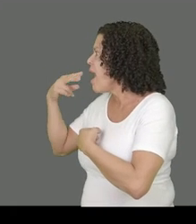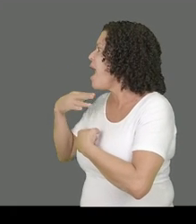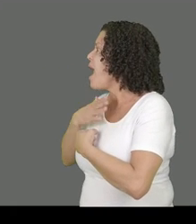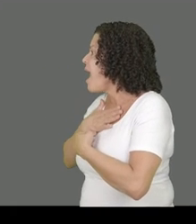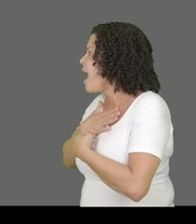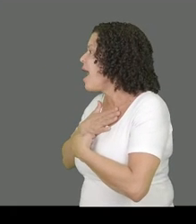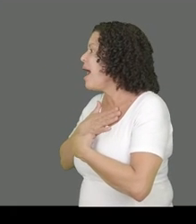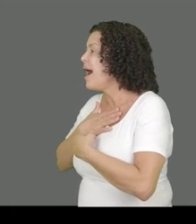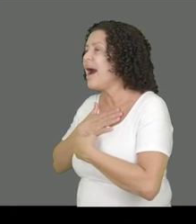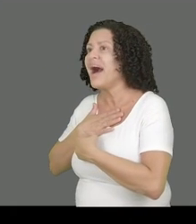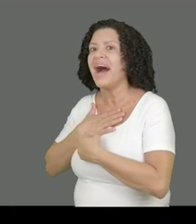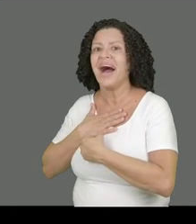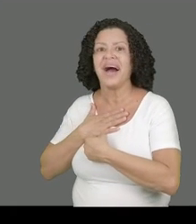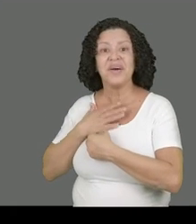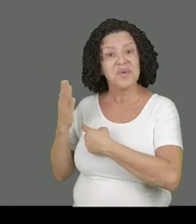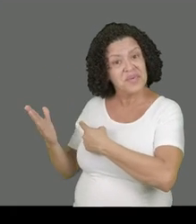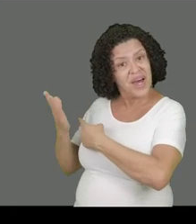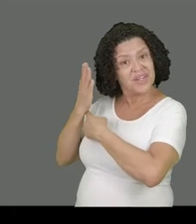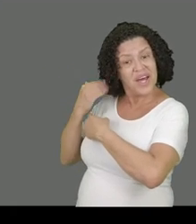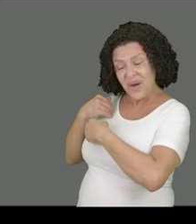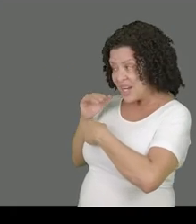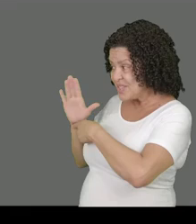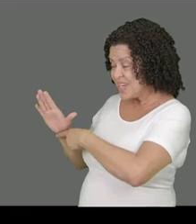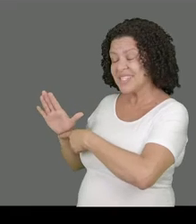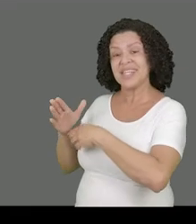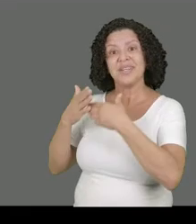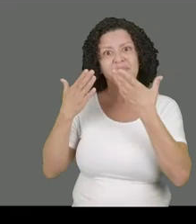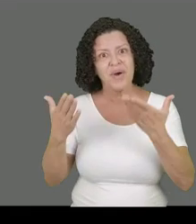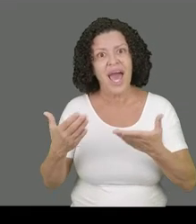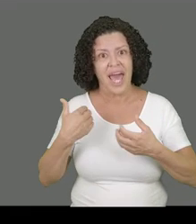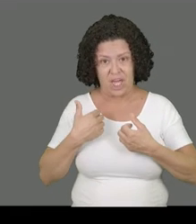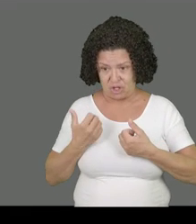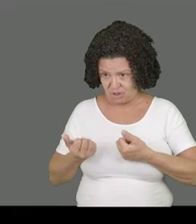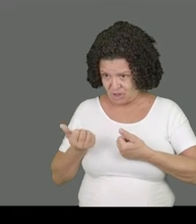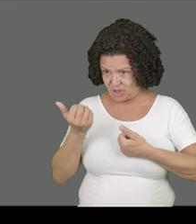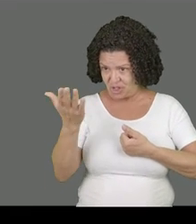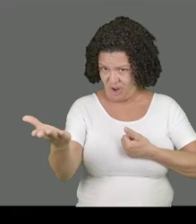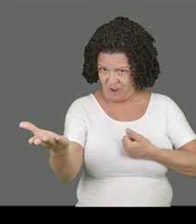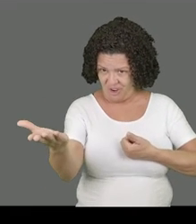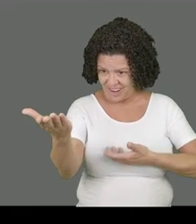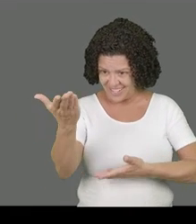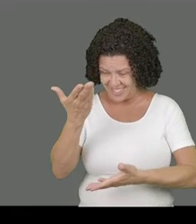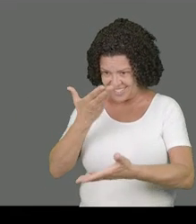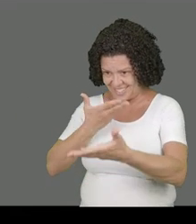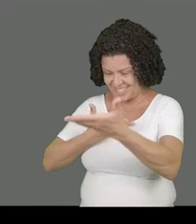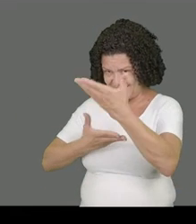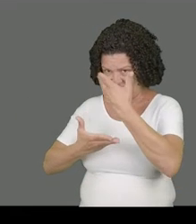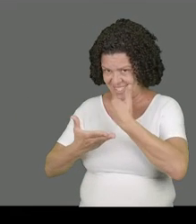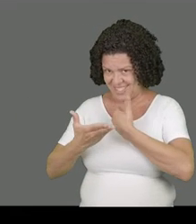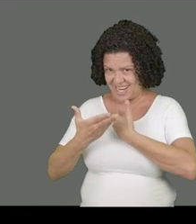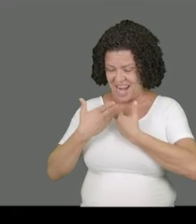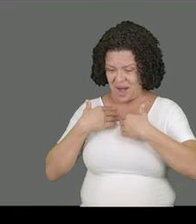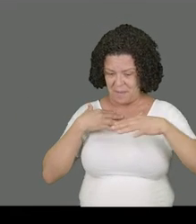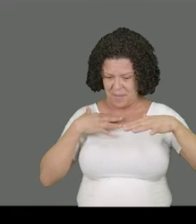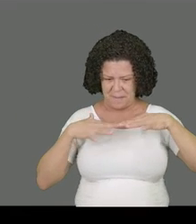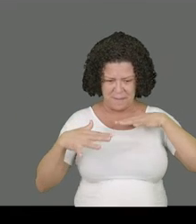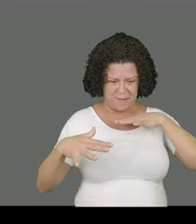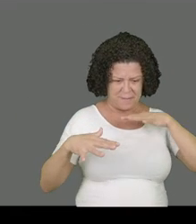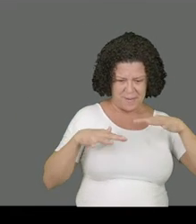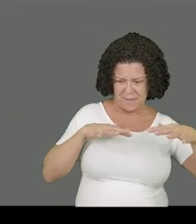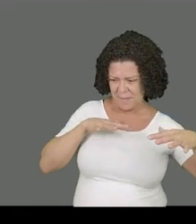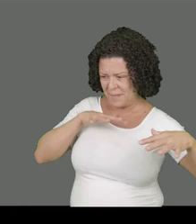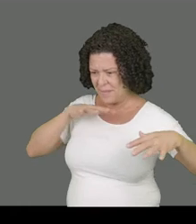e mobilize energias dela em prol de nos ajudar. Pois é dando que se recebe,